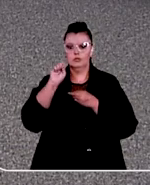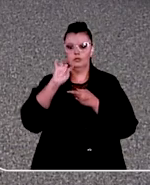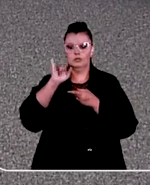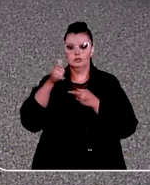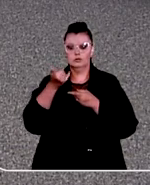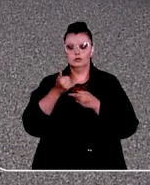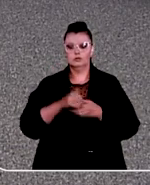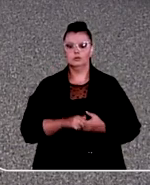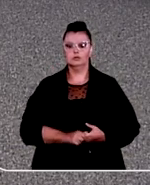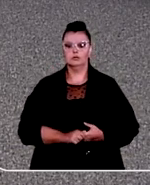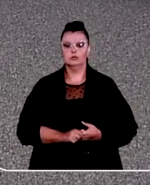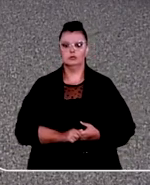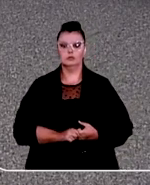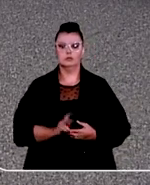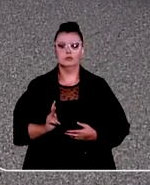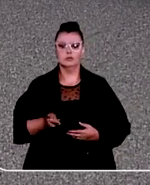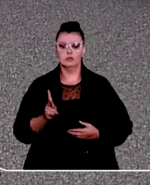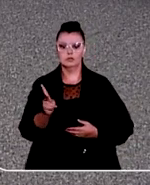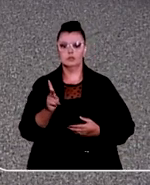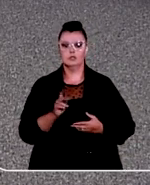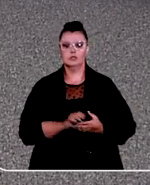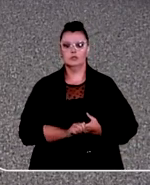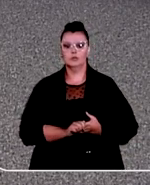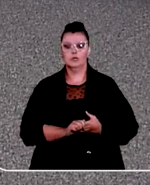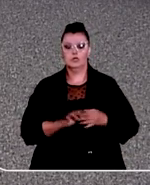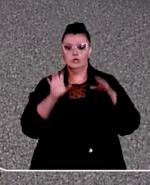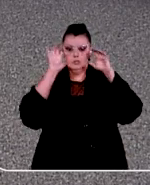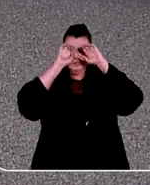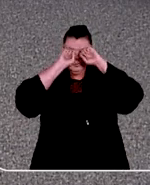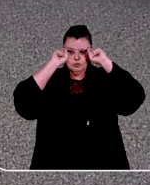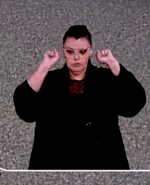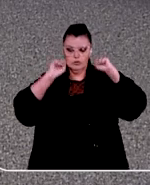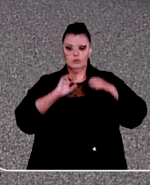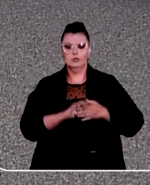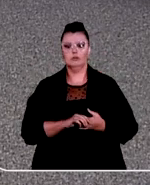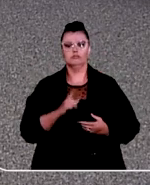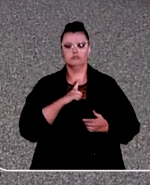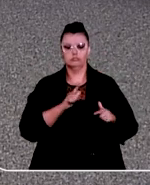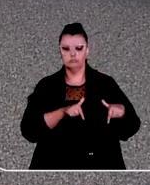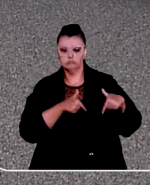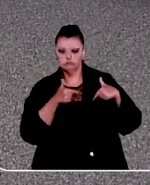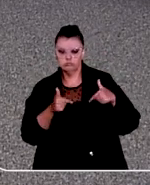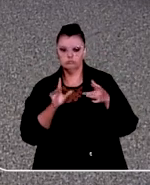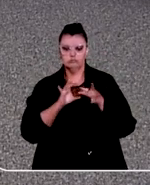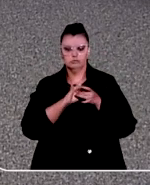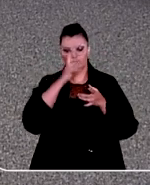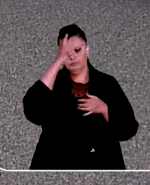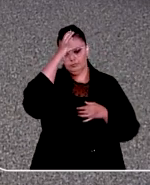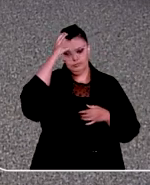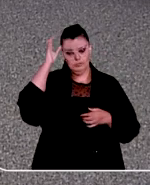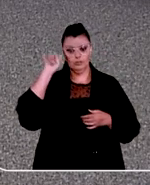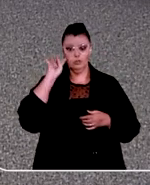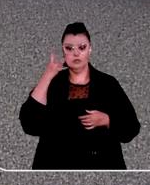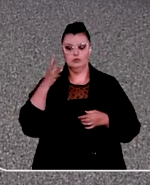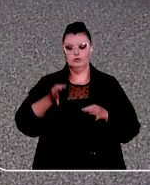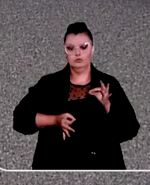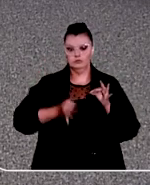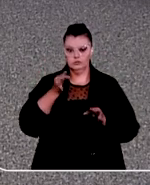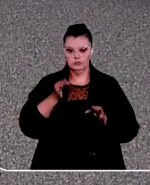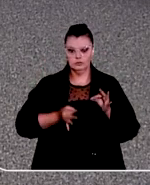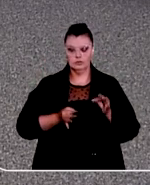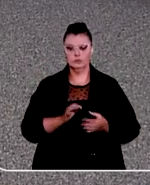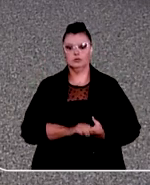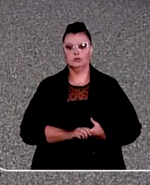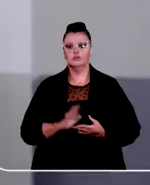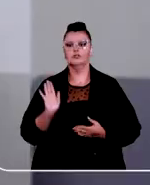agravo de instrumento lide são alguns dos termos que aparecem com frequência em julgamentos no